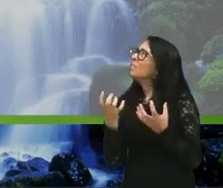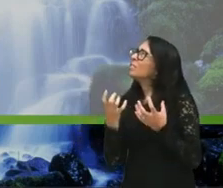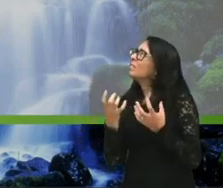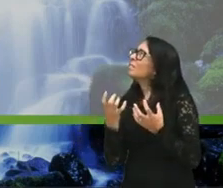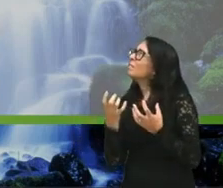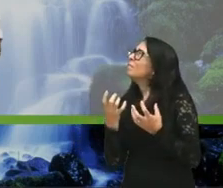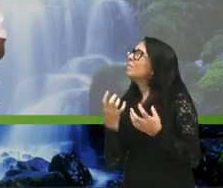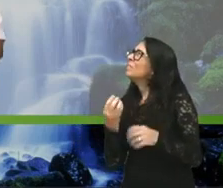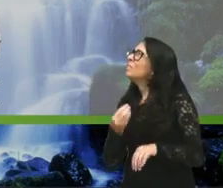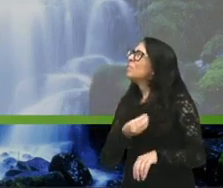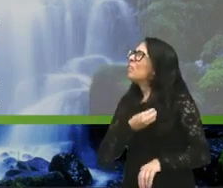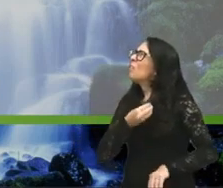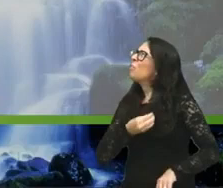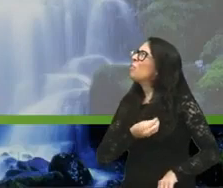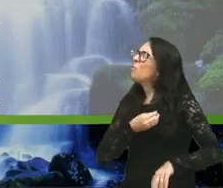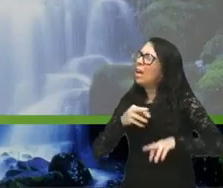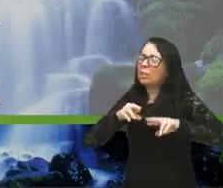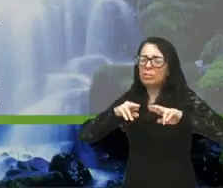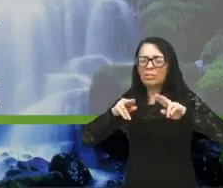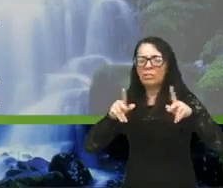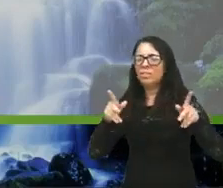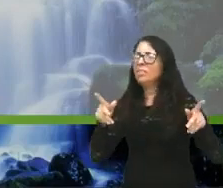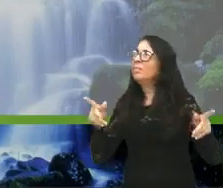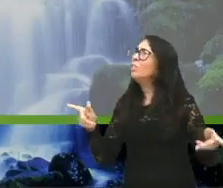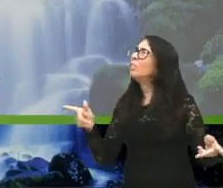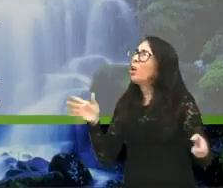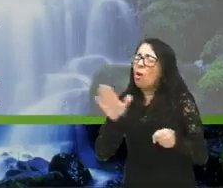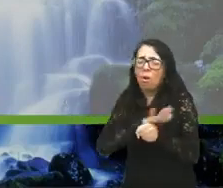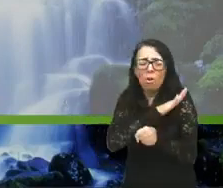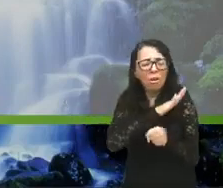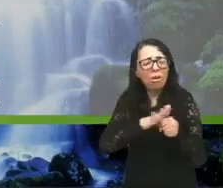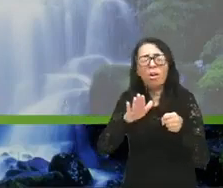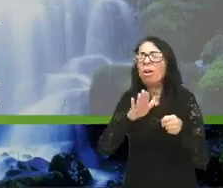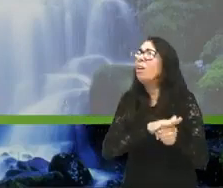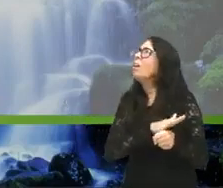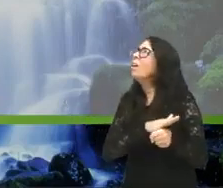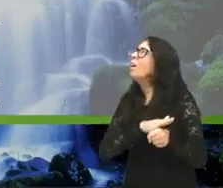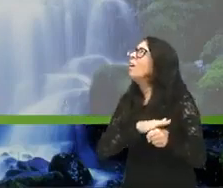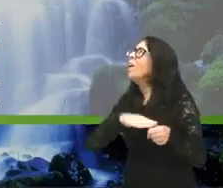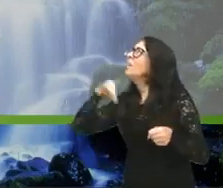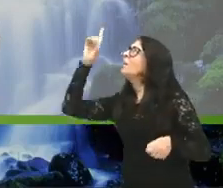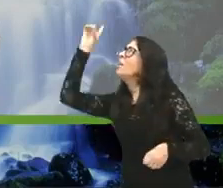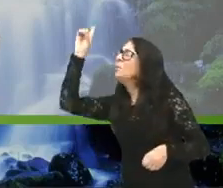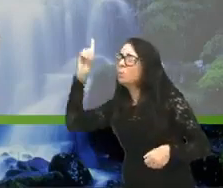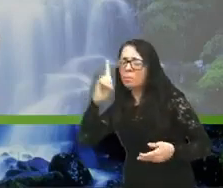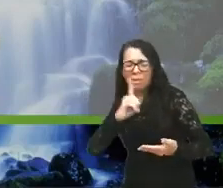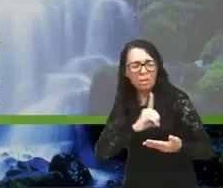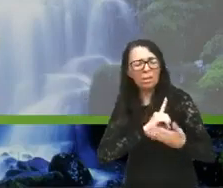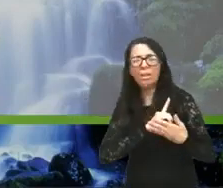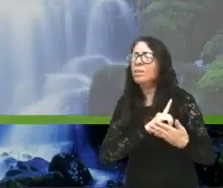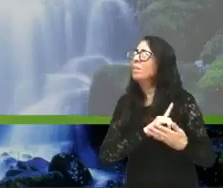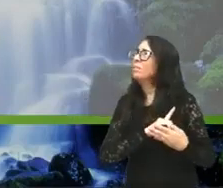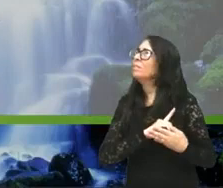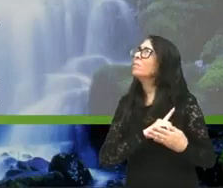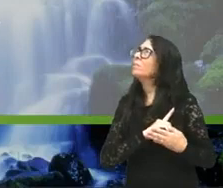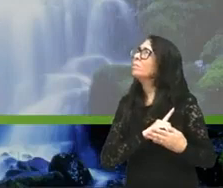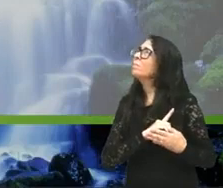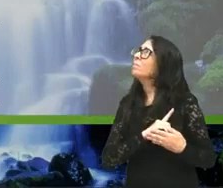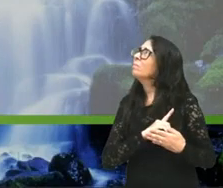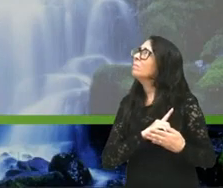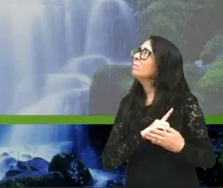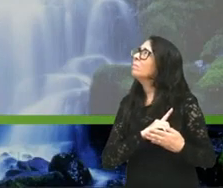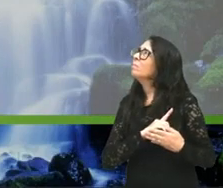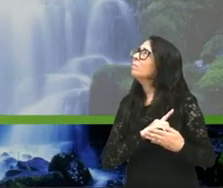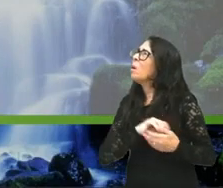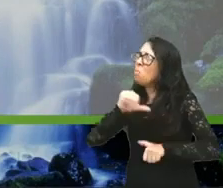Ore por transformação do seu interior, do seu caráter. Não ore por coisas.